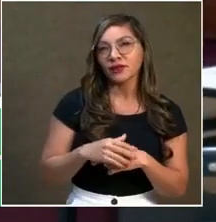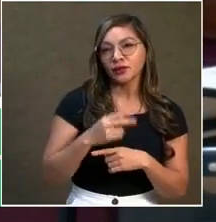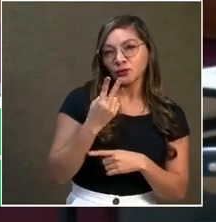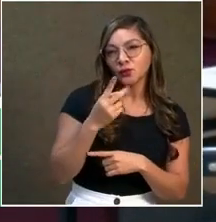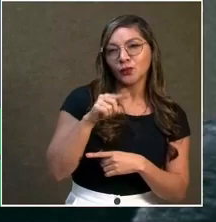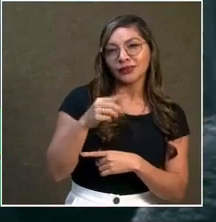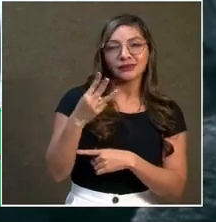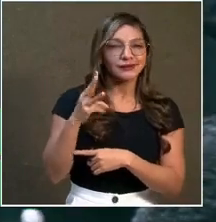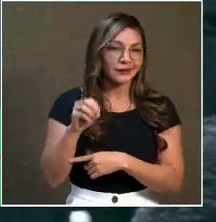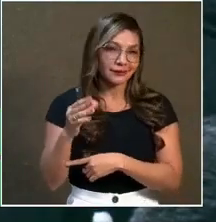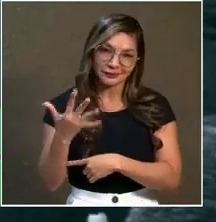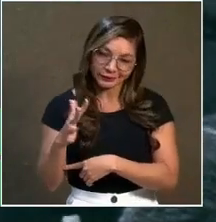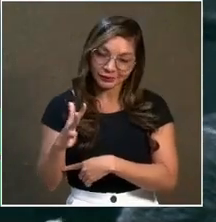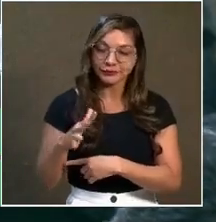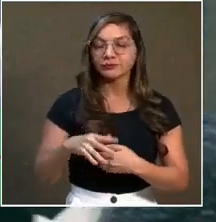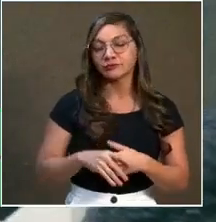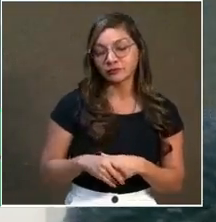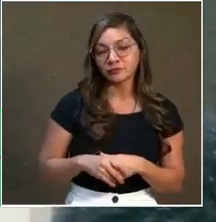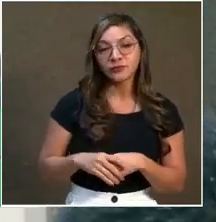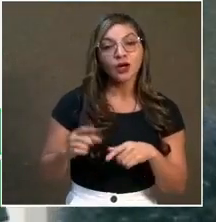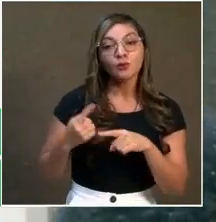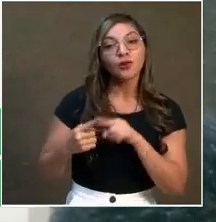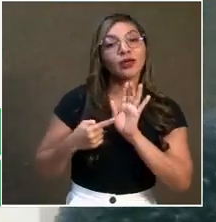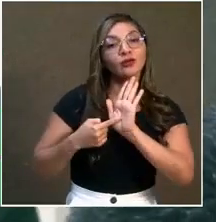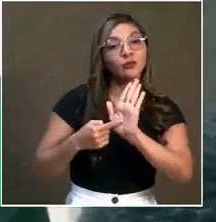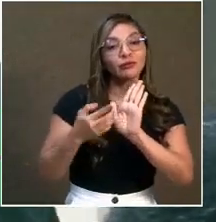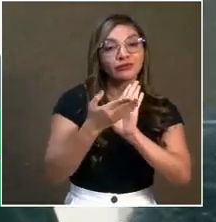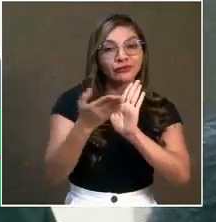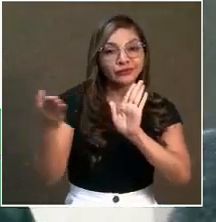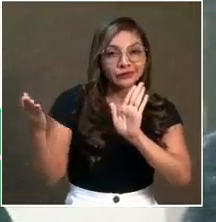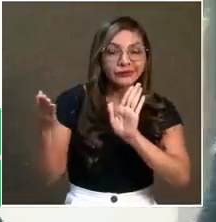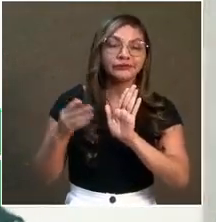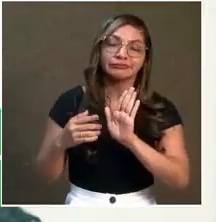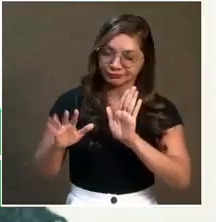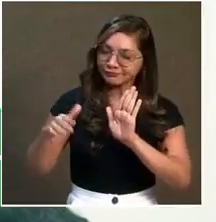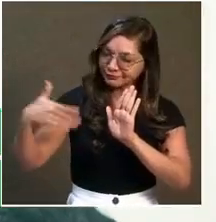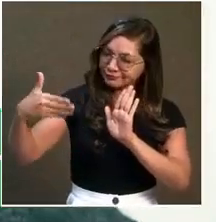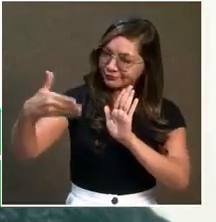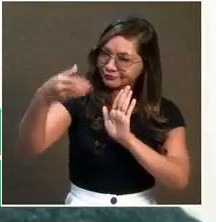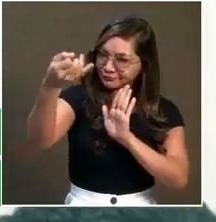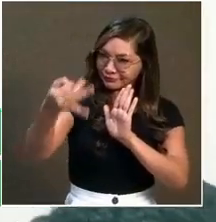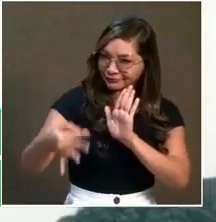14h30, 14 e pouquinho. Por que estou expondo isso para vocês? E nós vamos chegar lá.